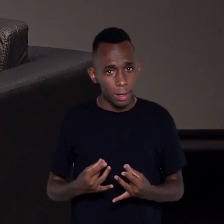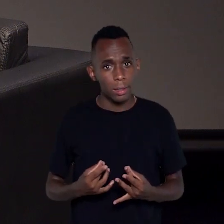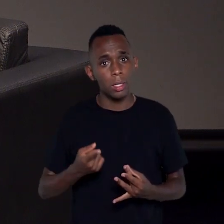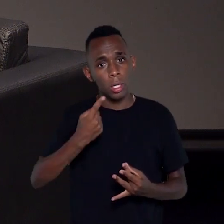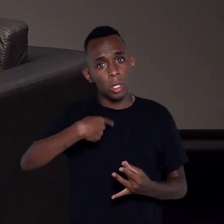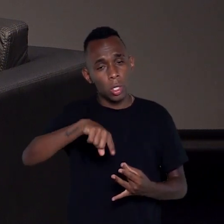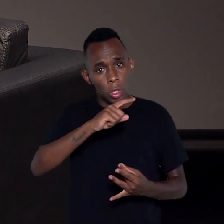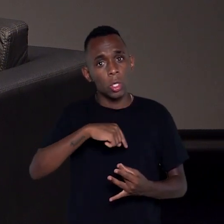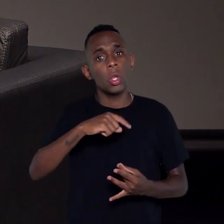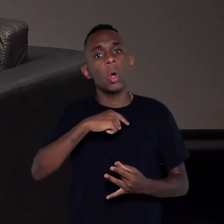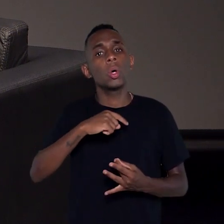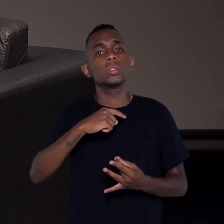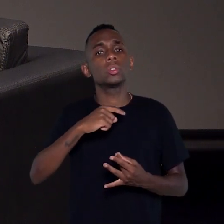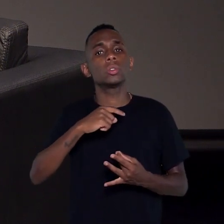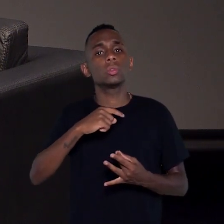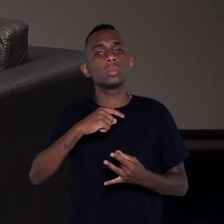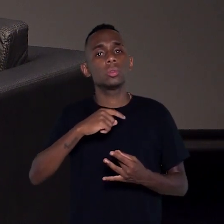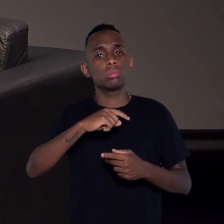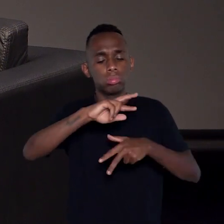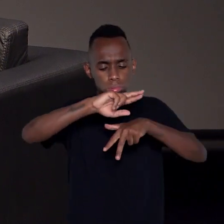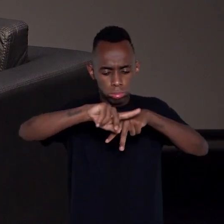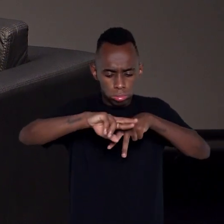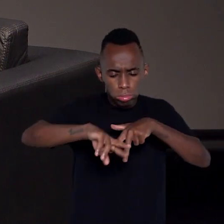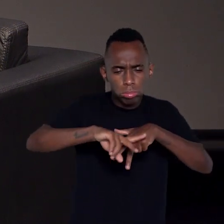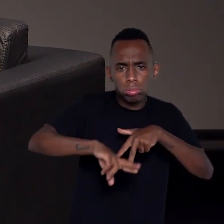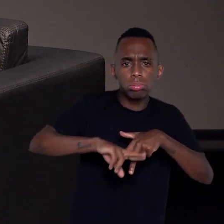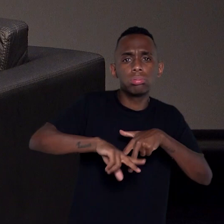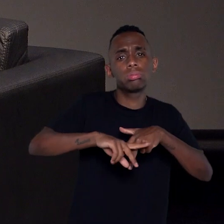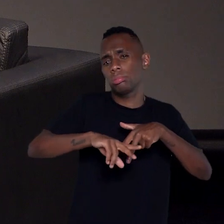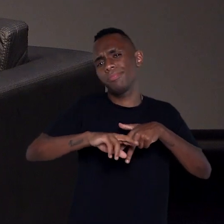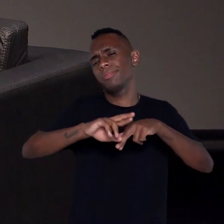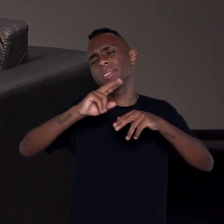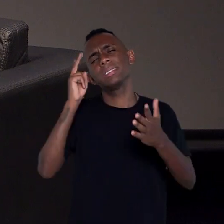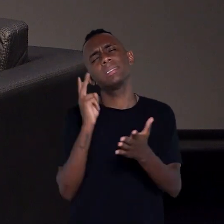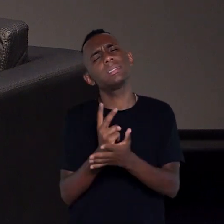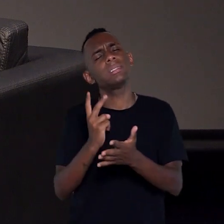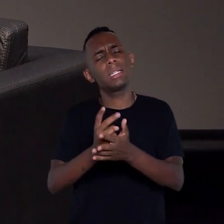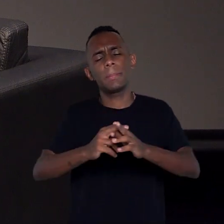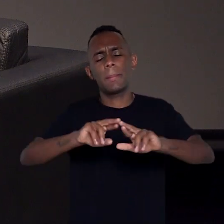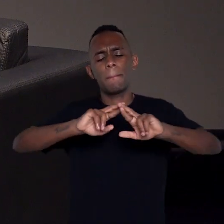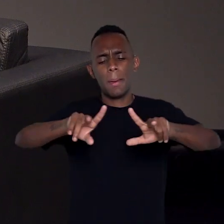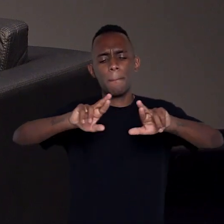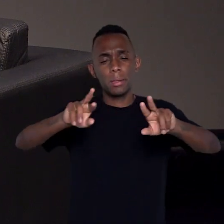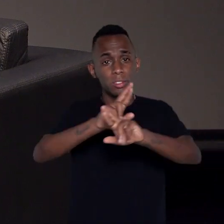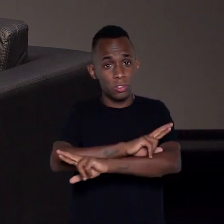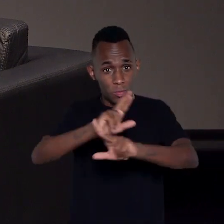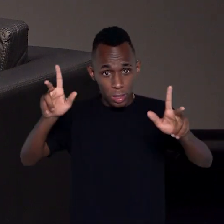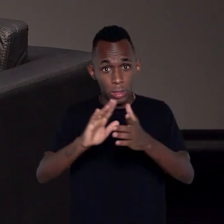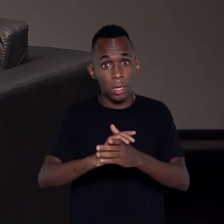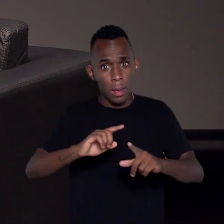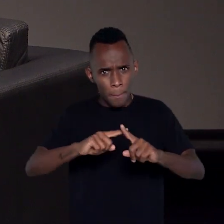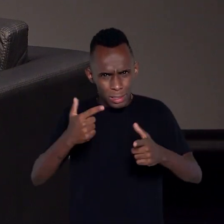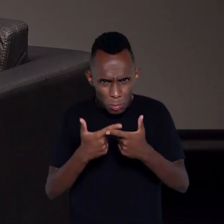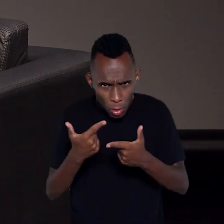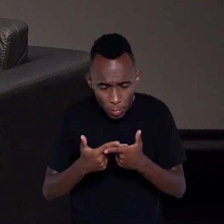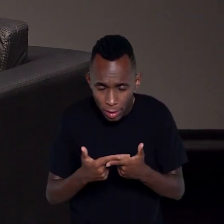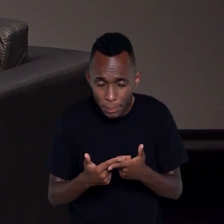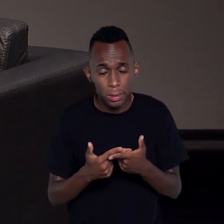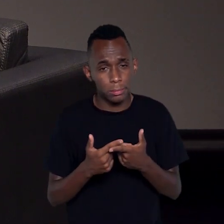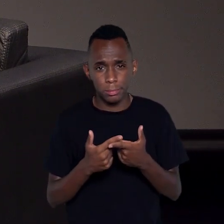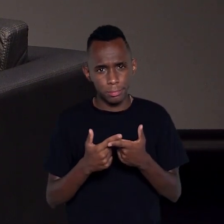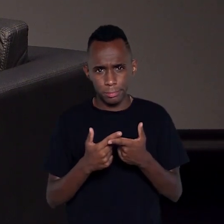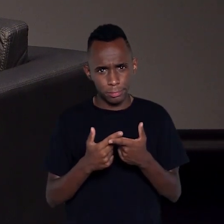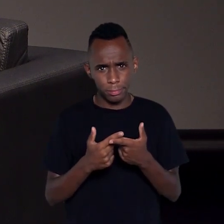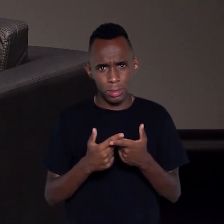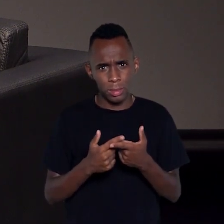partir do nosso gênero, né? A partir de inúmeras maneiras estamos nos diferenciando. O problema, isso não há nada